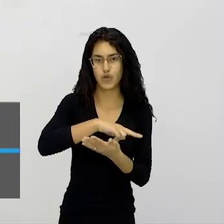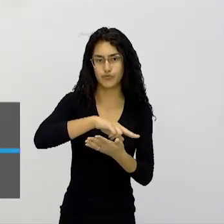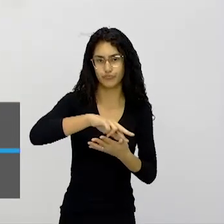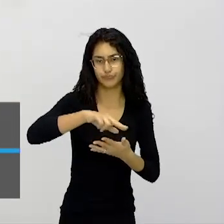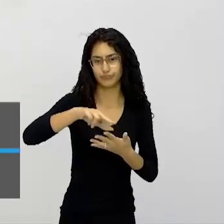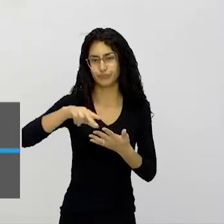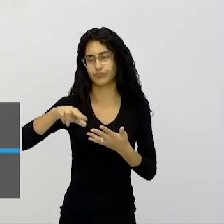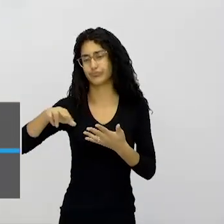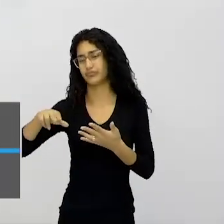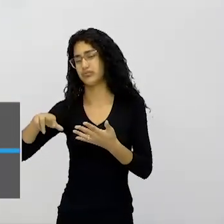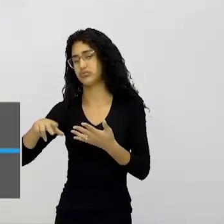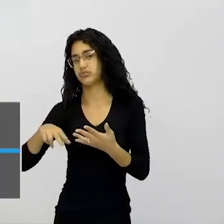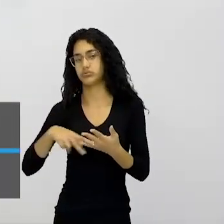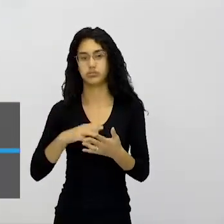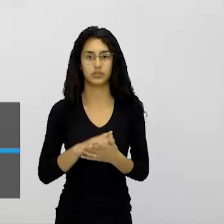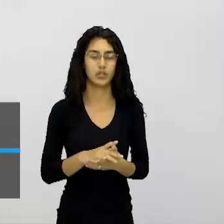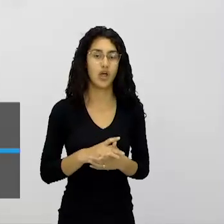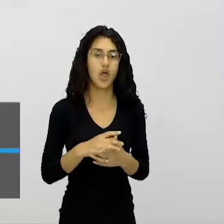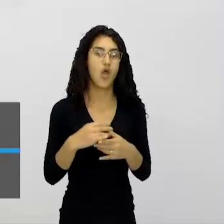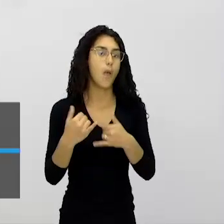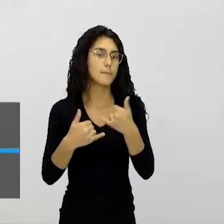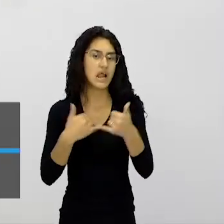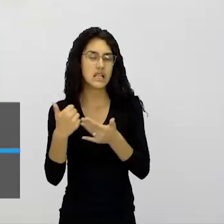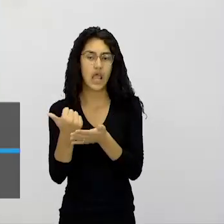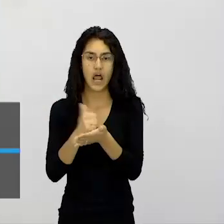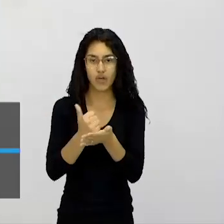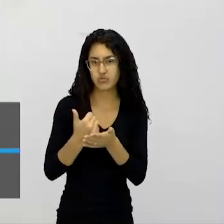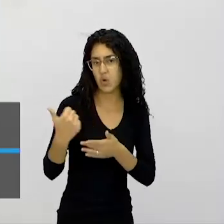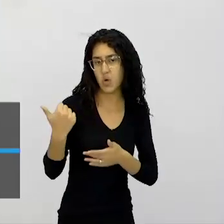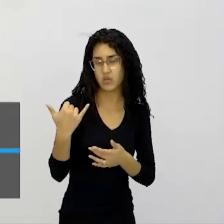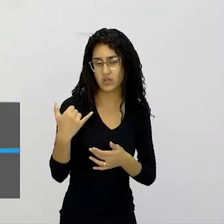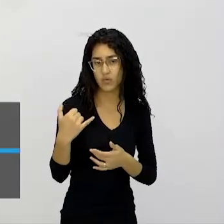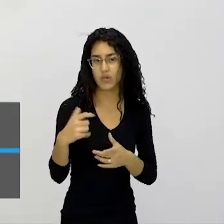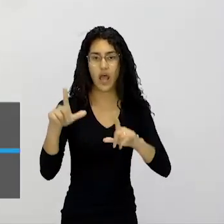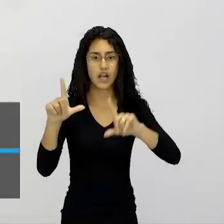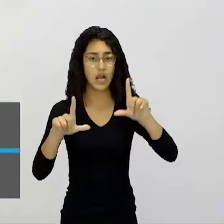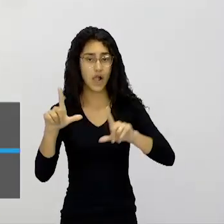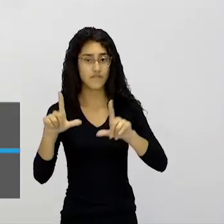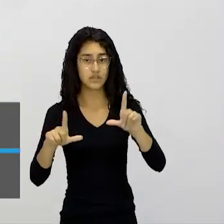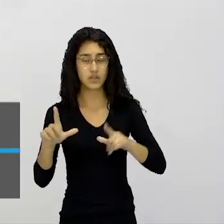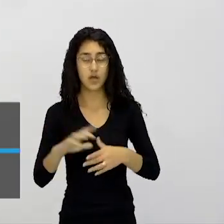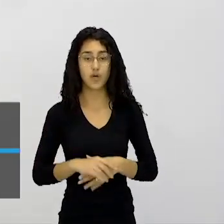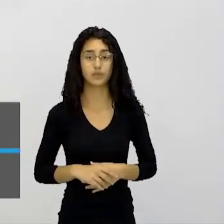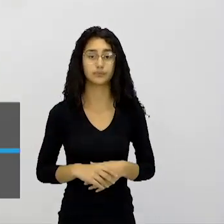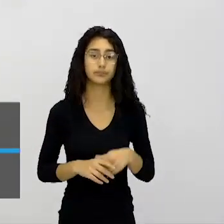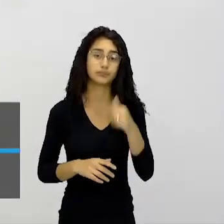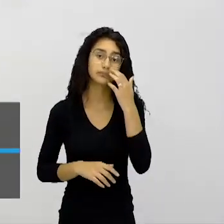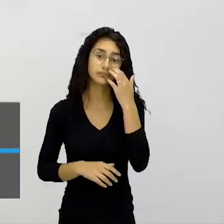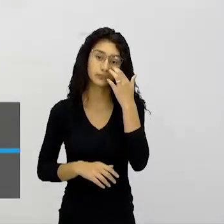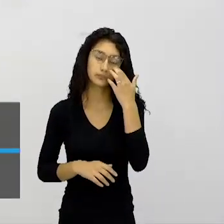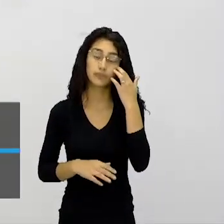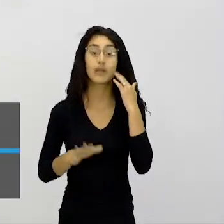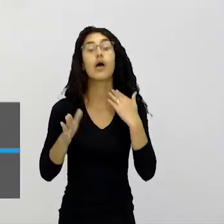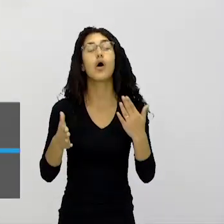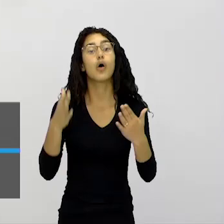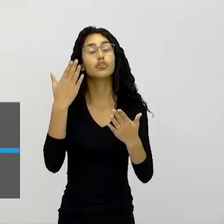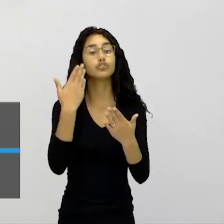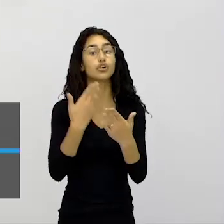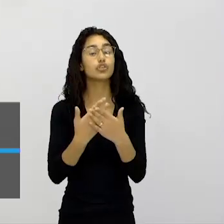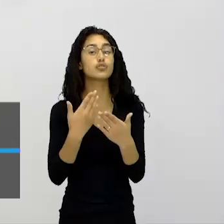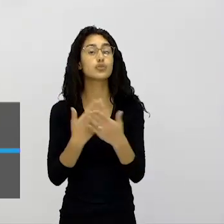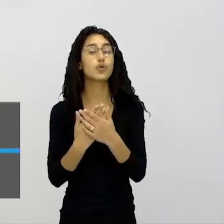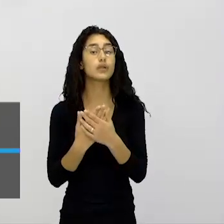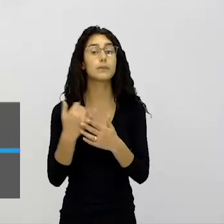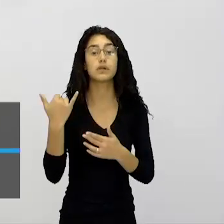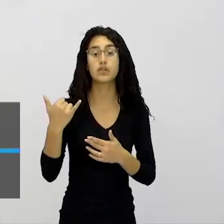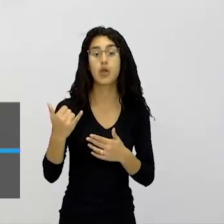de distrações, seja jogos, né, no celular, a televisão. Hoje ele estuda pelo celular e a gente sabe